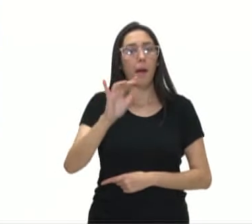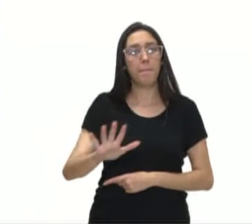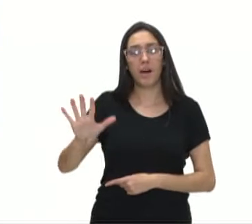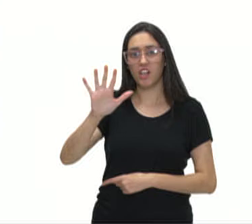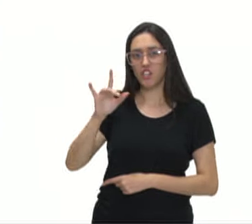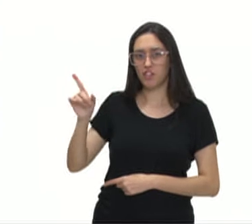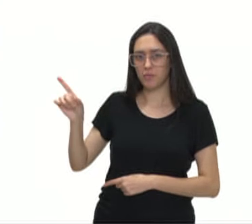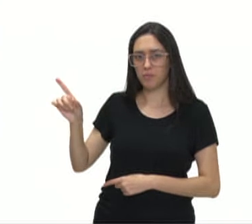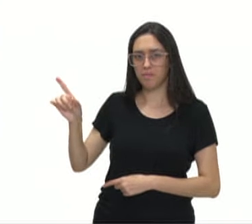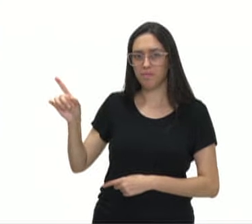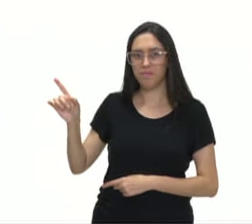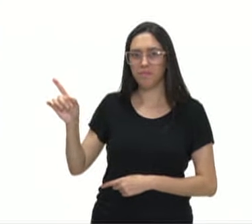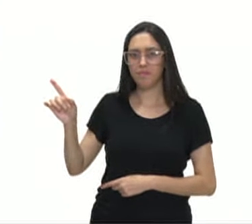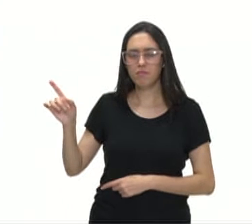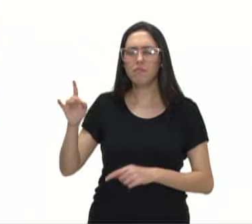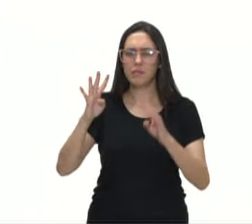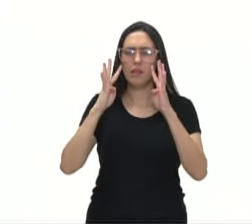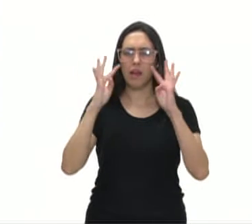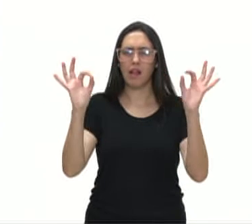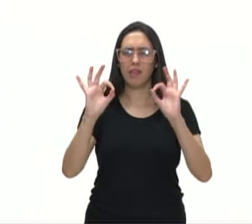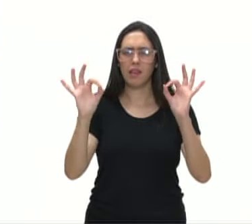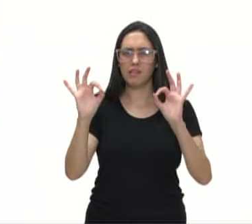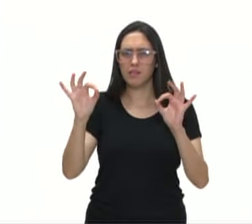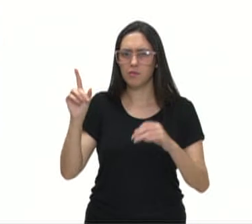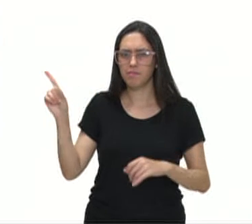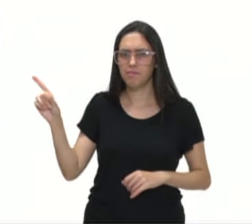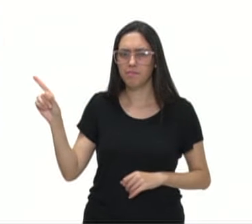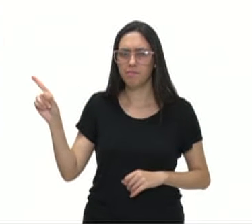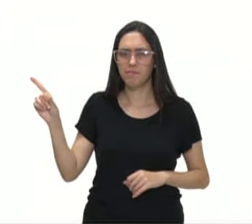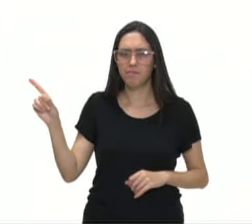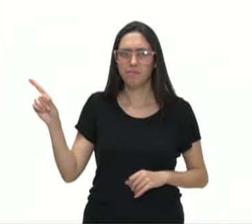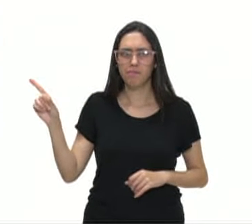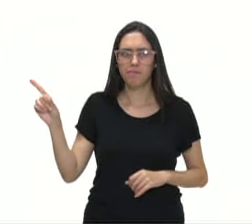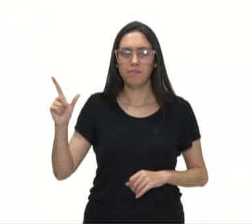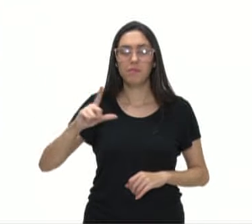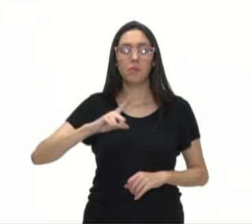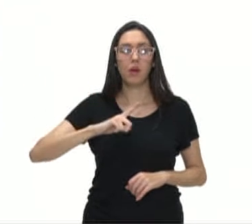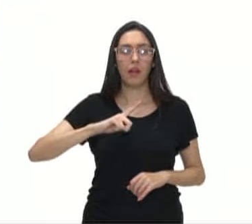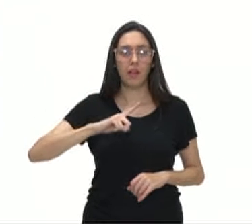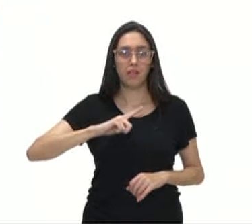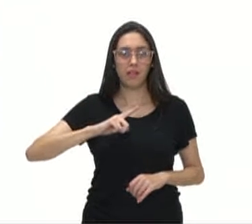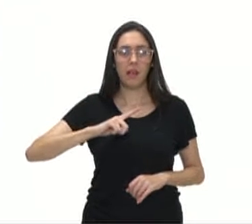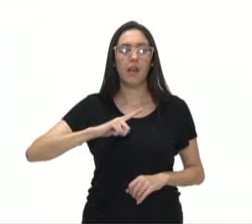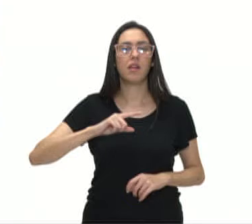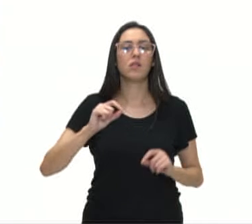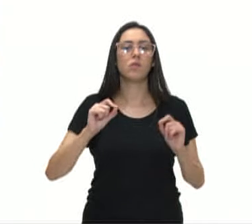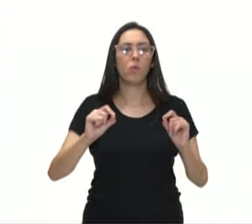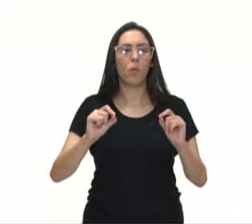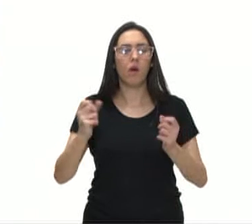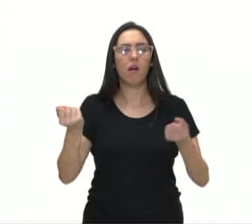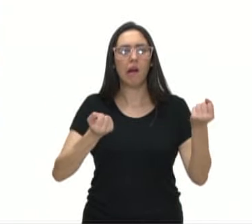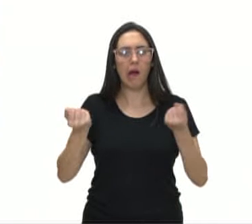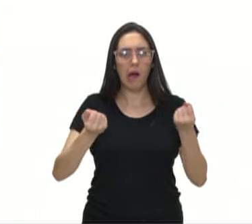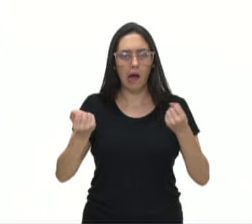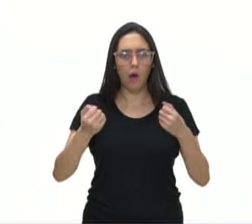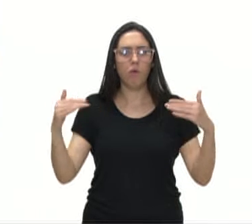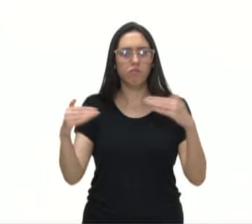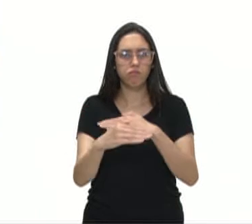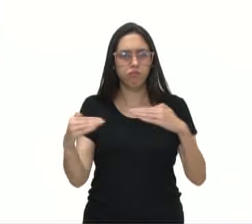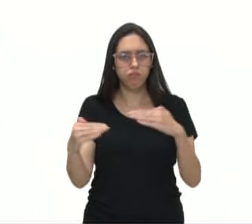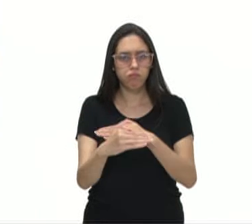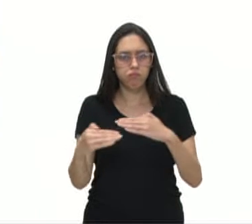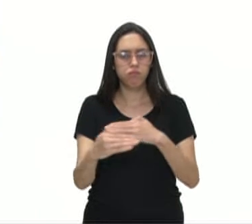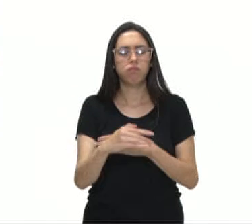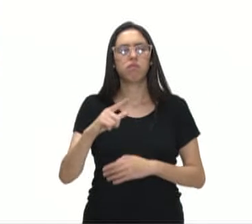tela. Olhe com bastante atenção essa imagem, onde você está vendo uma área, uma margem de rodovias, de uma rodovia